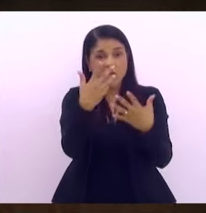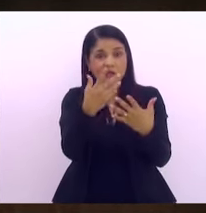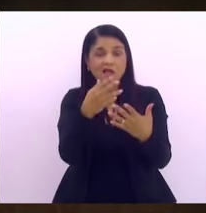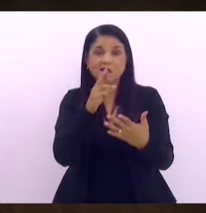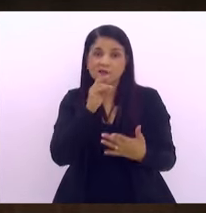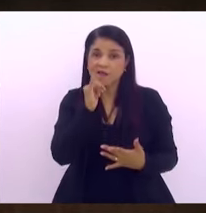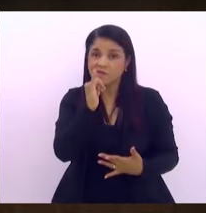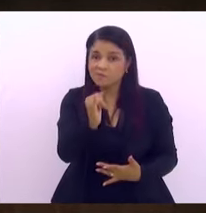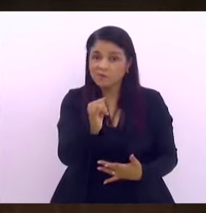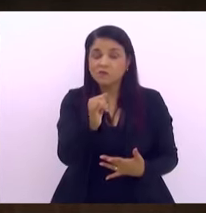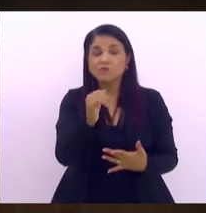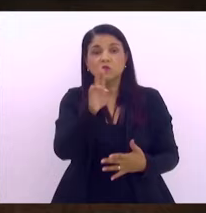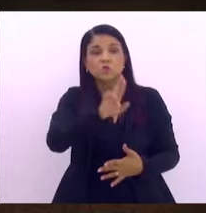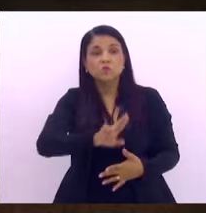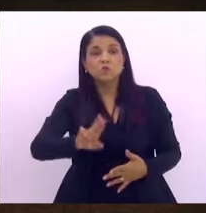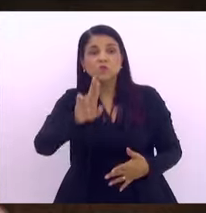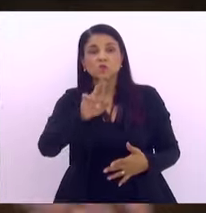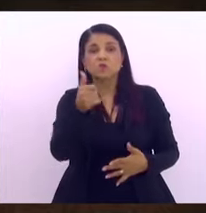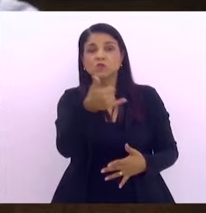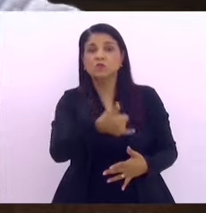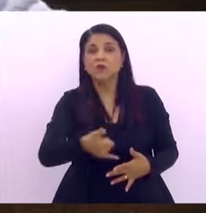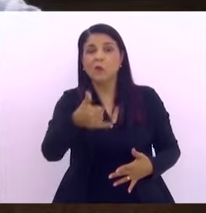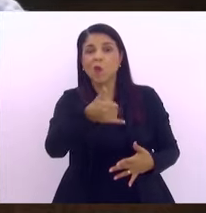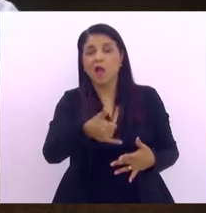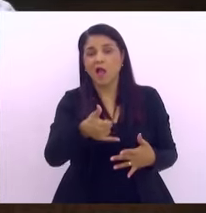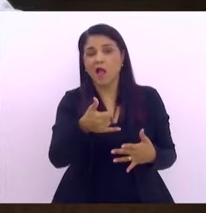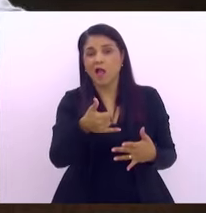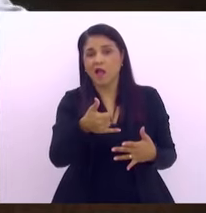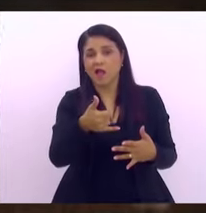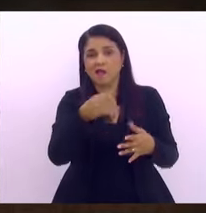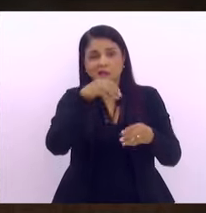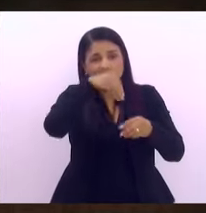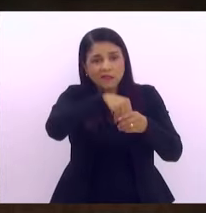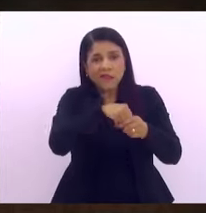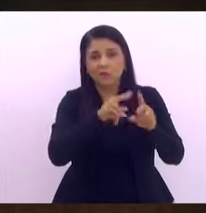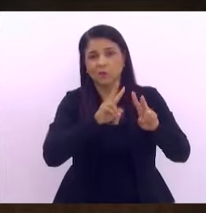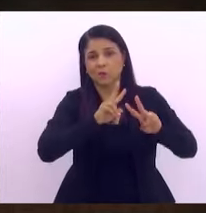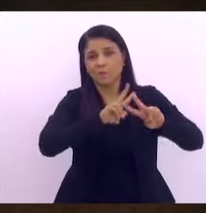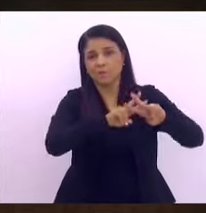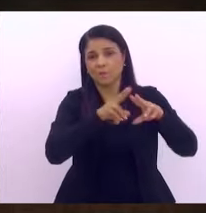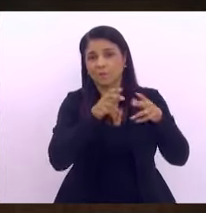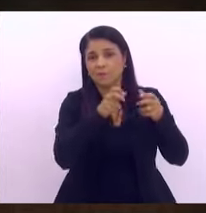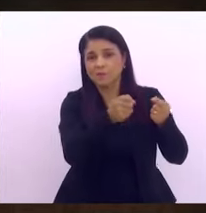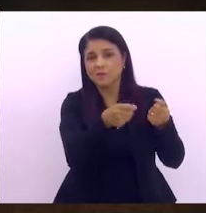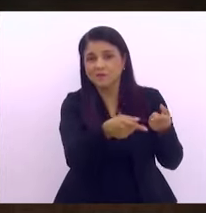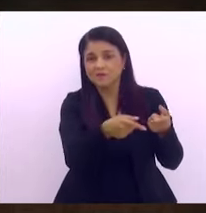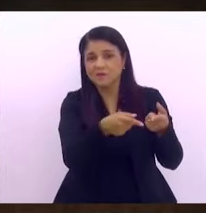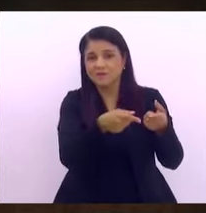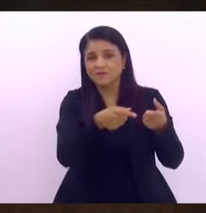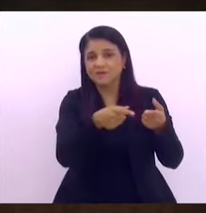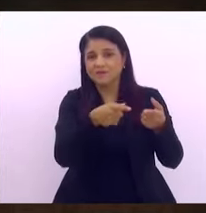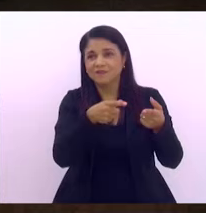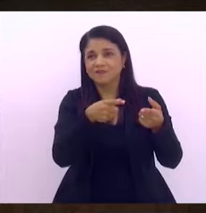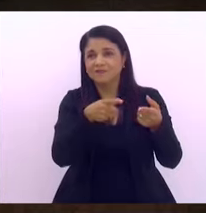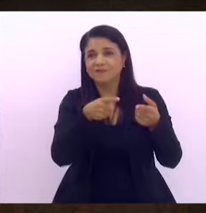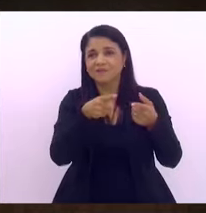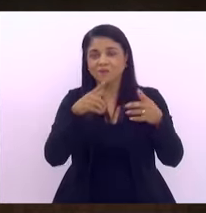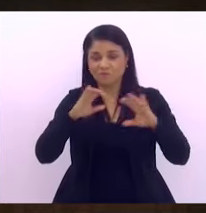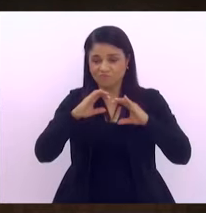o uso de celular dos vagabundos. Presidente, é inaceitável isso, presidente. E que cortaram o sinal logo após a